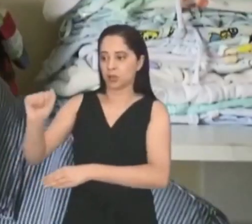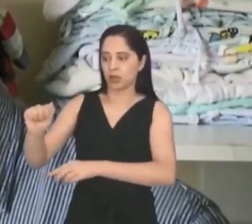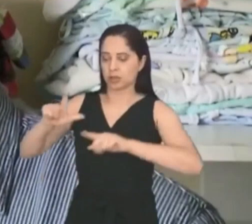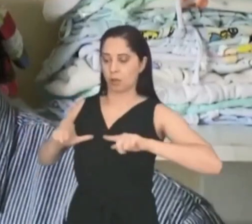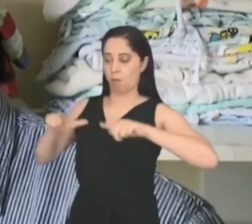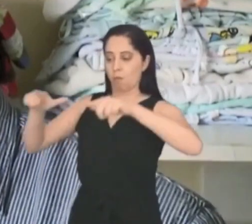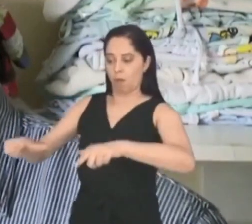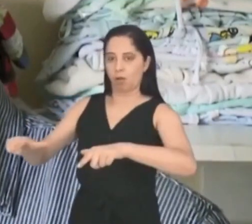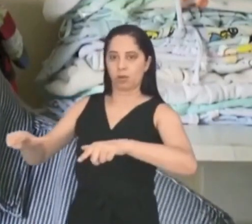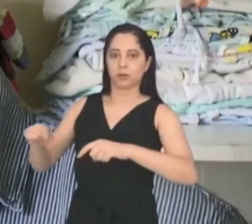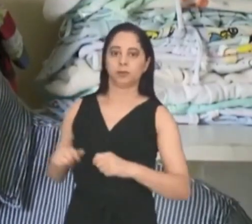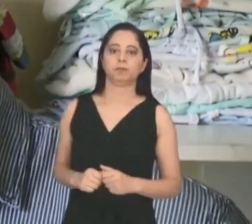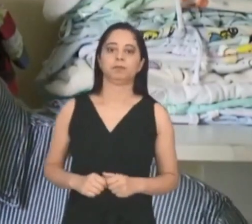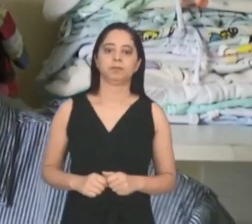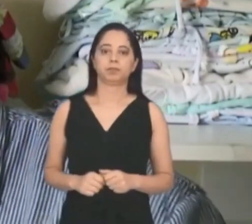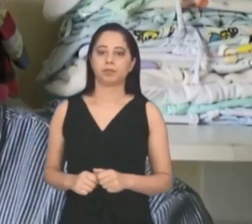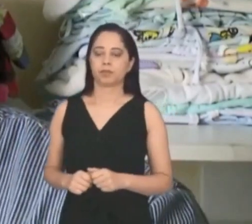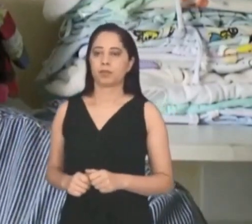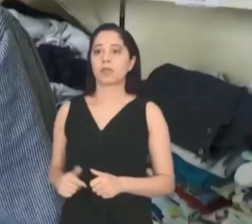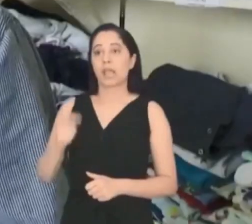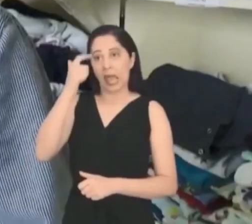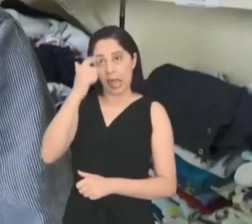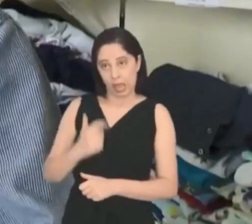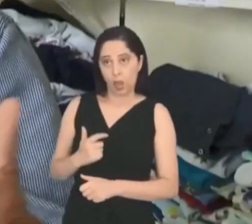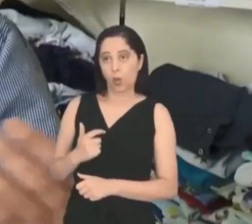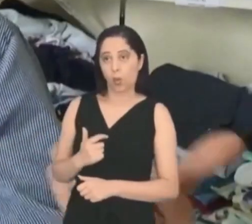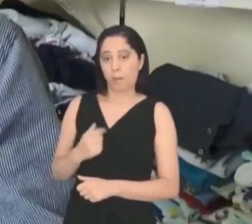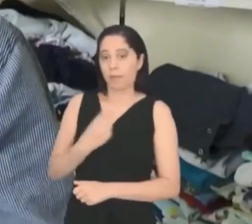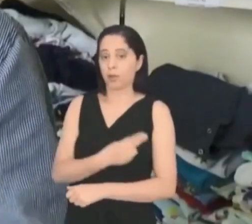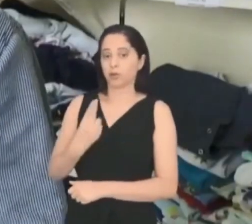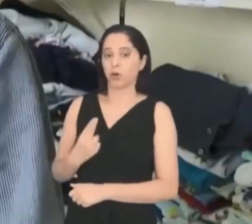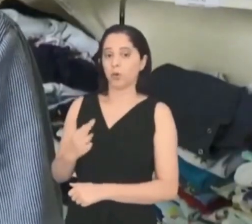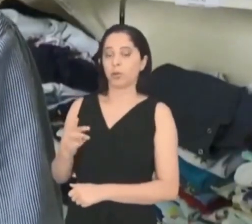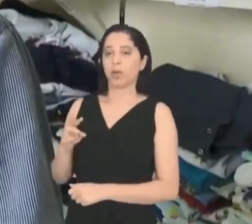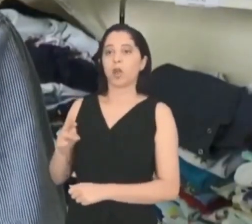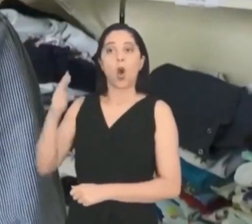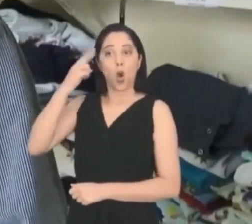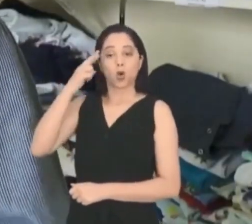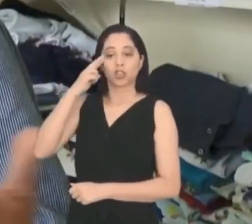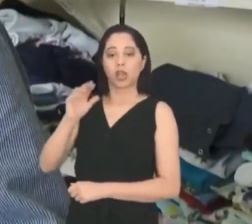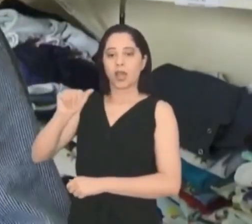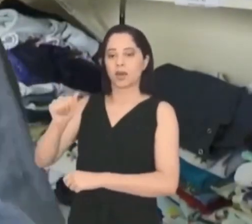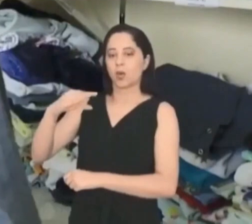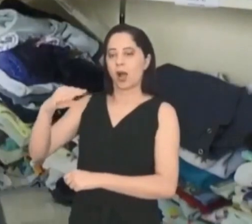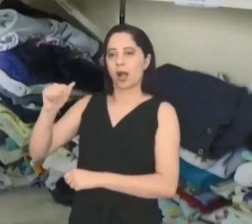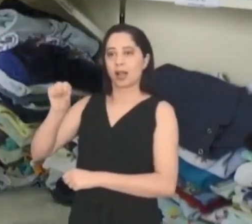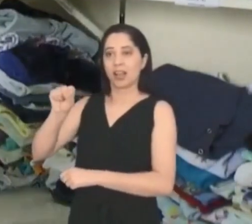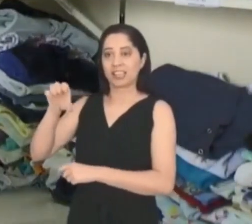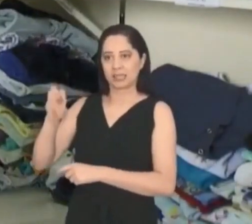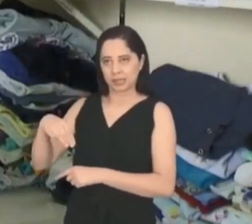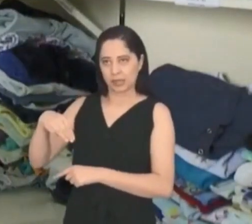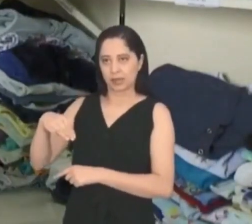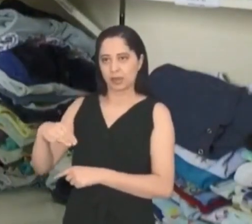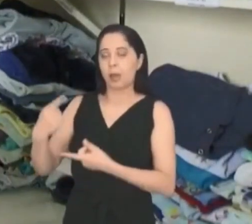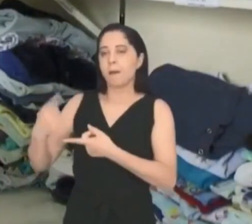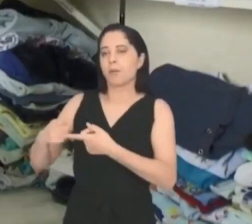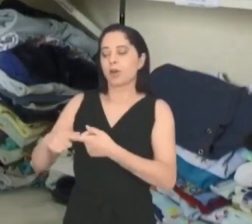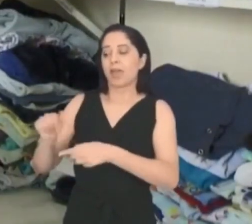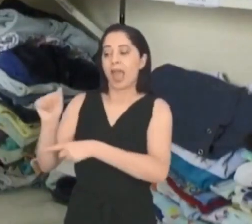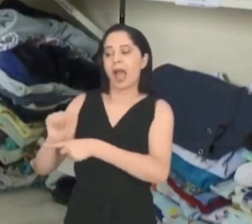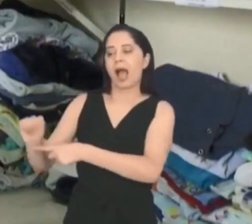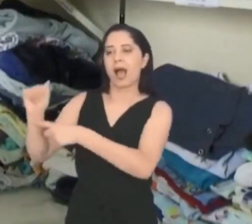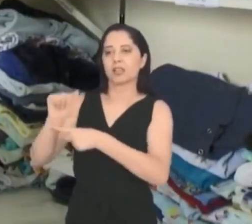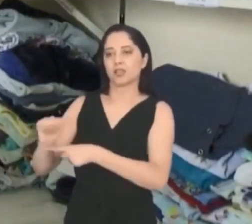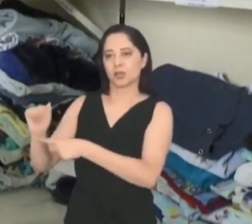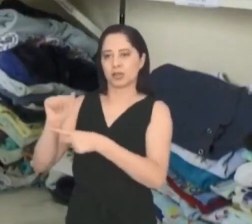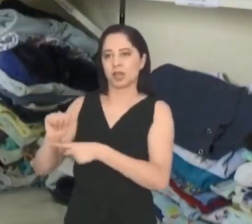instituição de utilidade pública no município. Eu sou conhecido por Rogério da Cazem, em razão da entidade que eu presidi durante 13 anos,